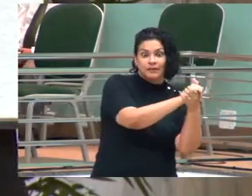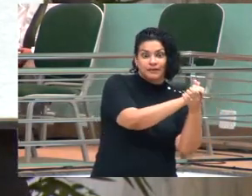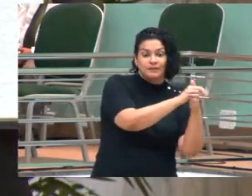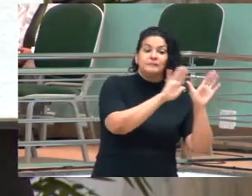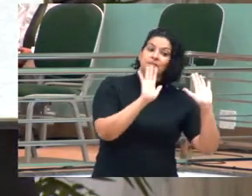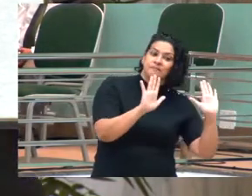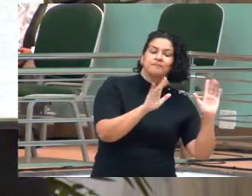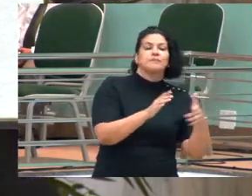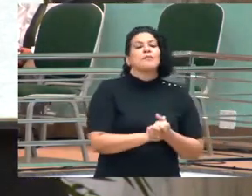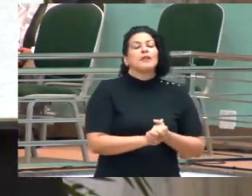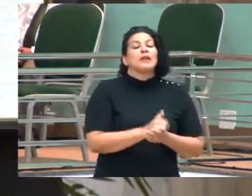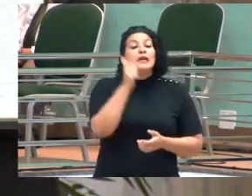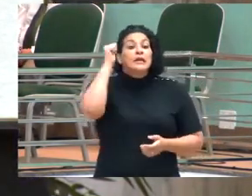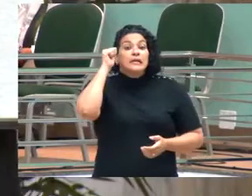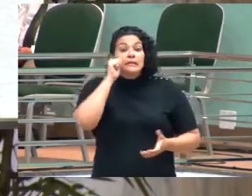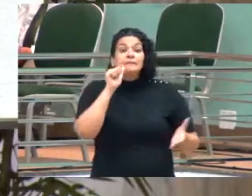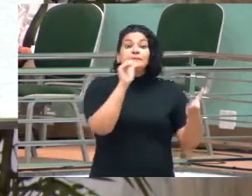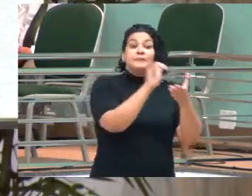É dessa feita